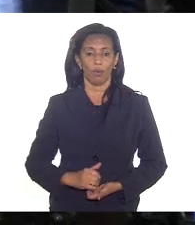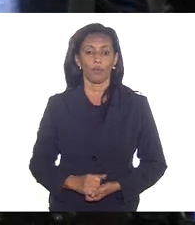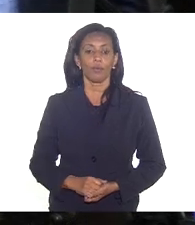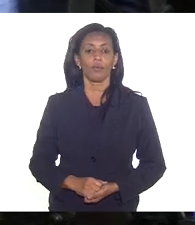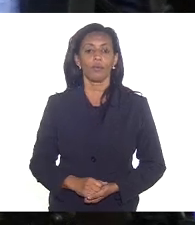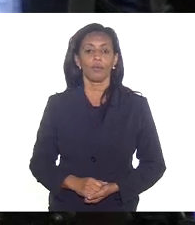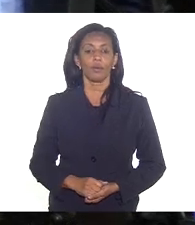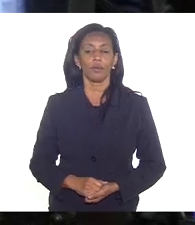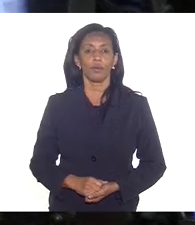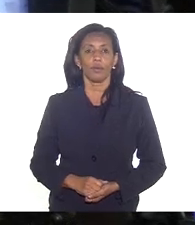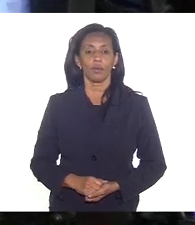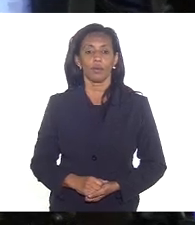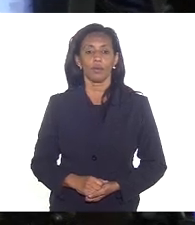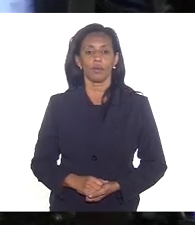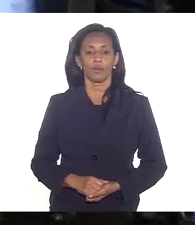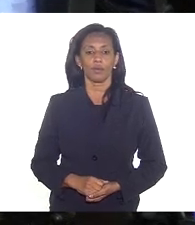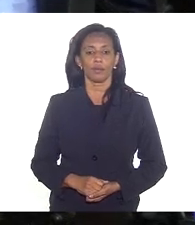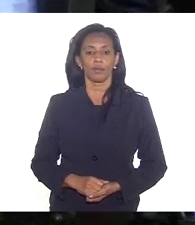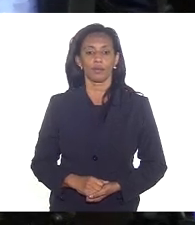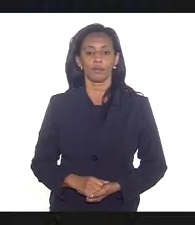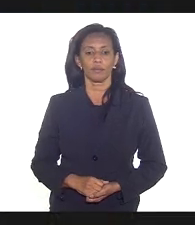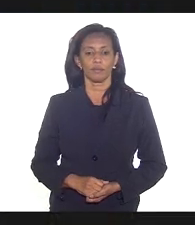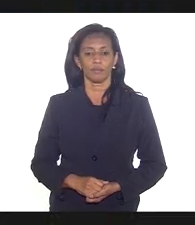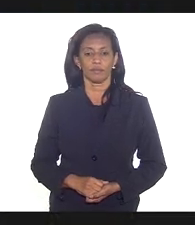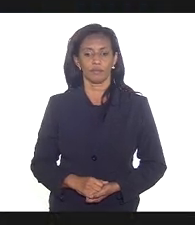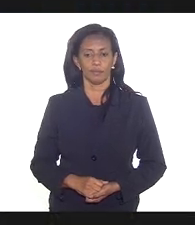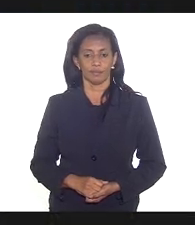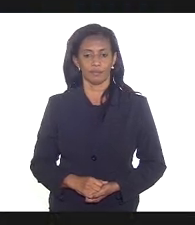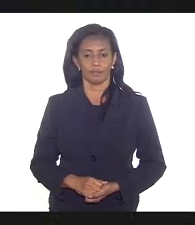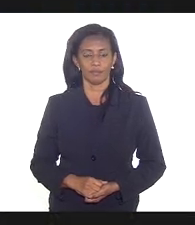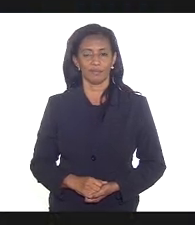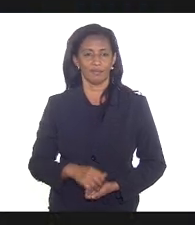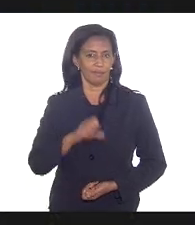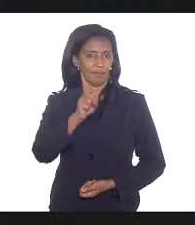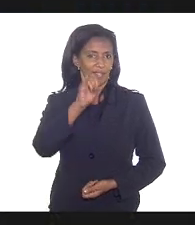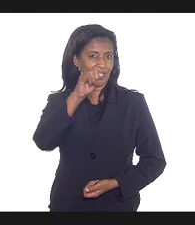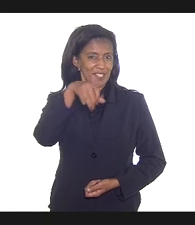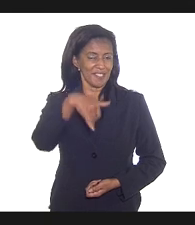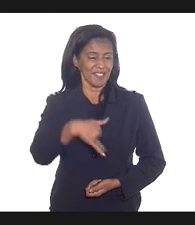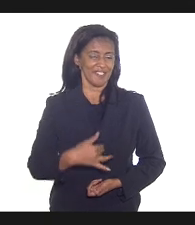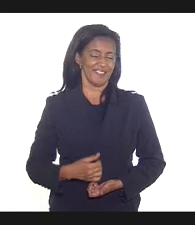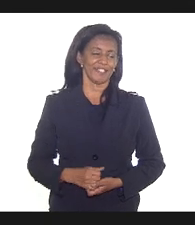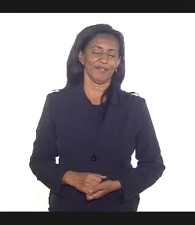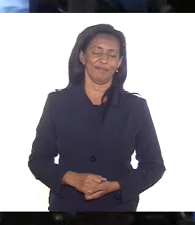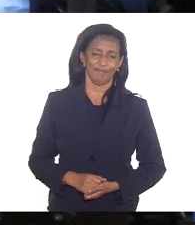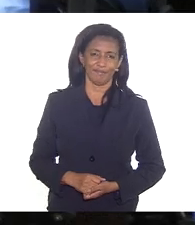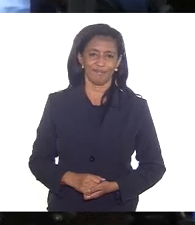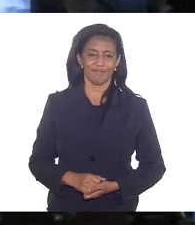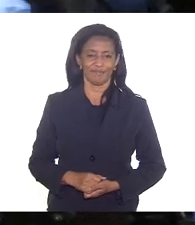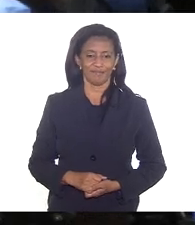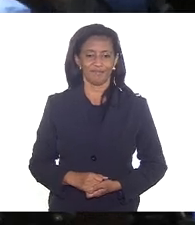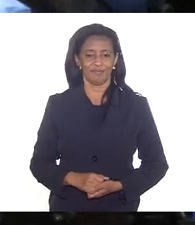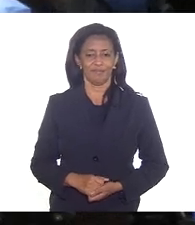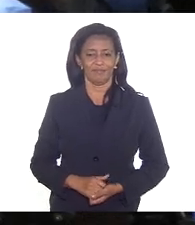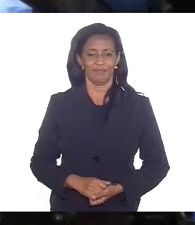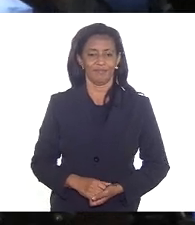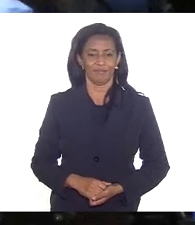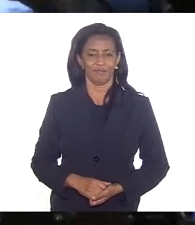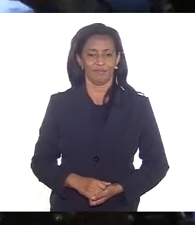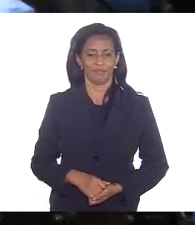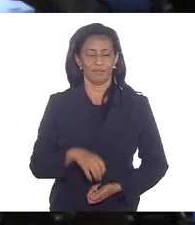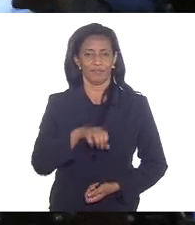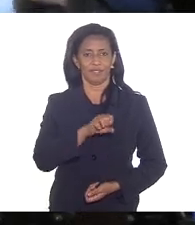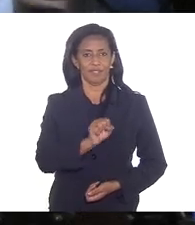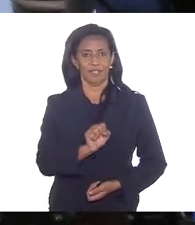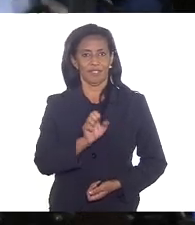e vai mas você aí foi o presidente Obrigado Samuel Malafaia bota assim obrigado Deputado